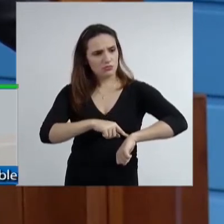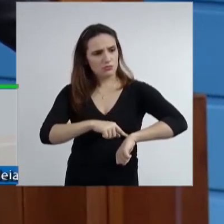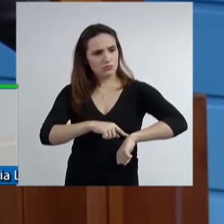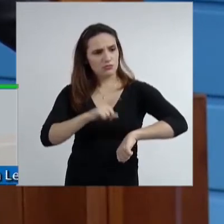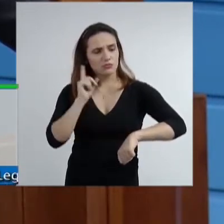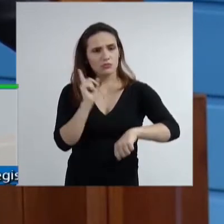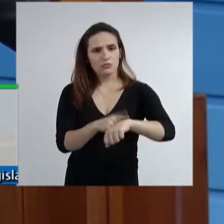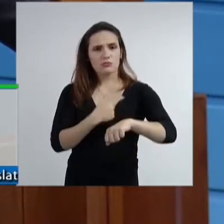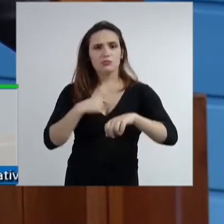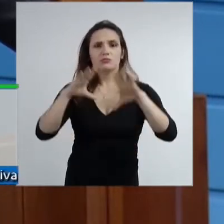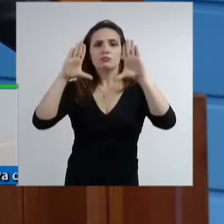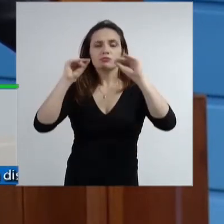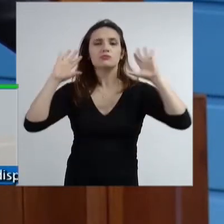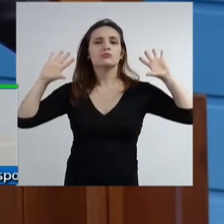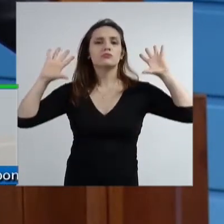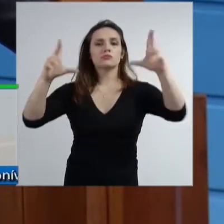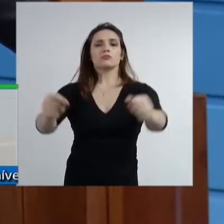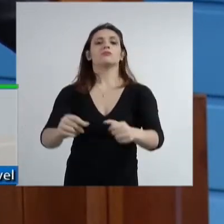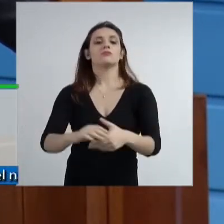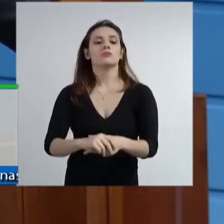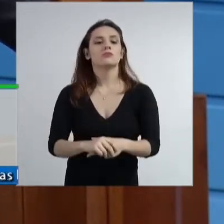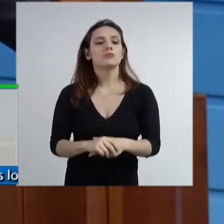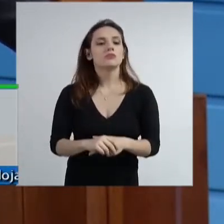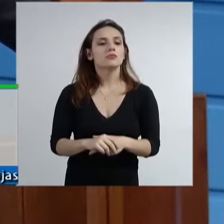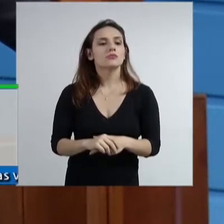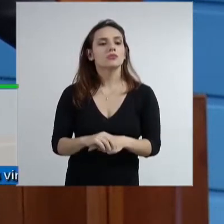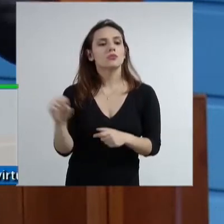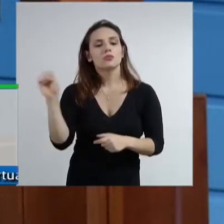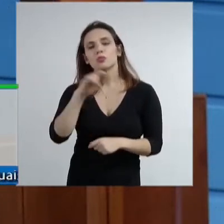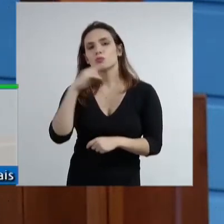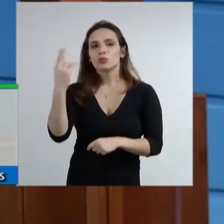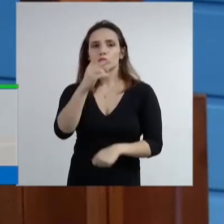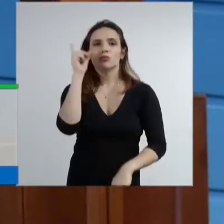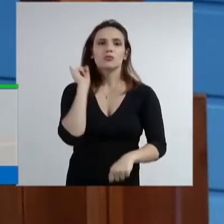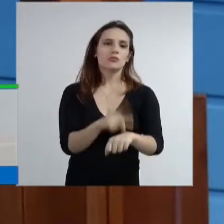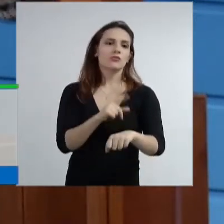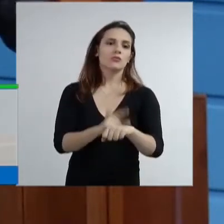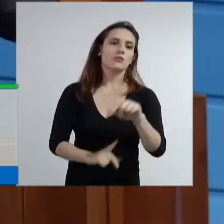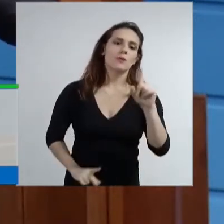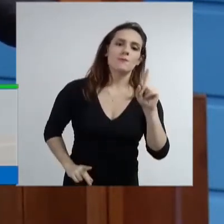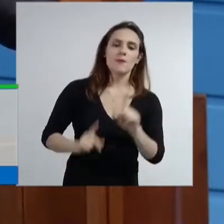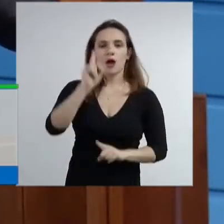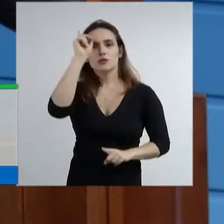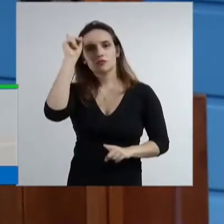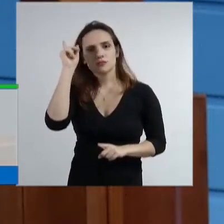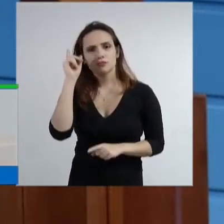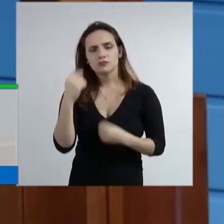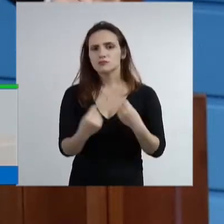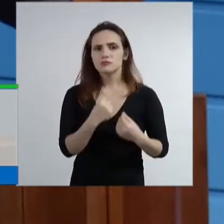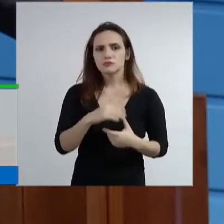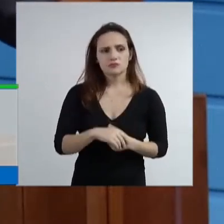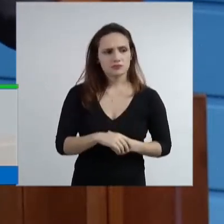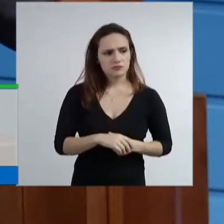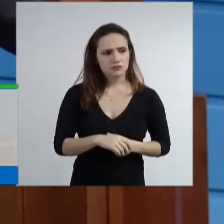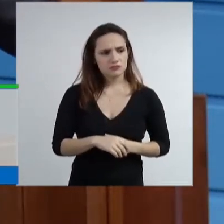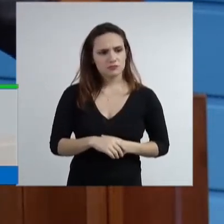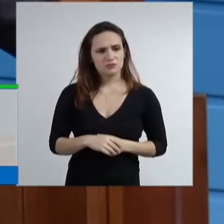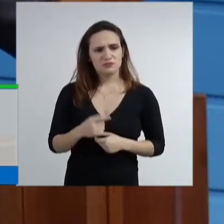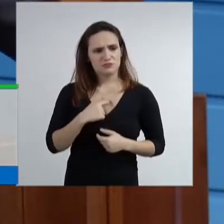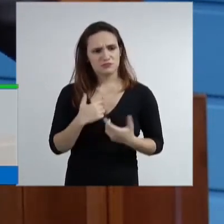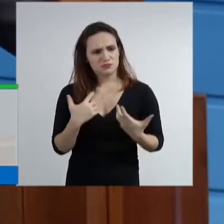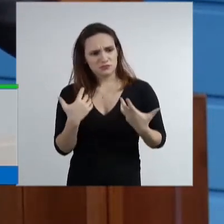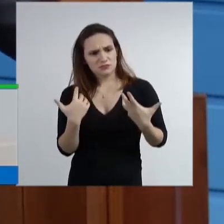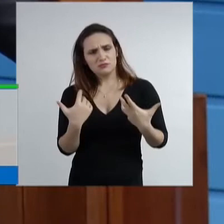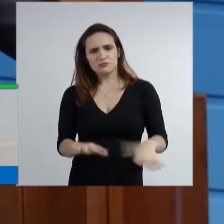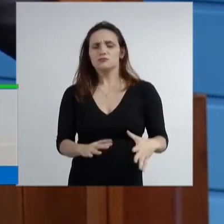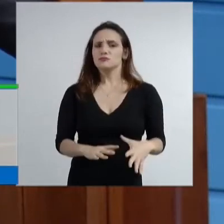desliga todos os equipamentos ou nos horários de pico, qual é a evolução da conta dele. Ele não quer mais ser surpreendido.